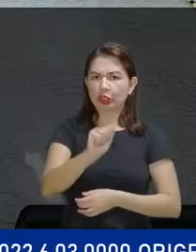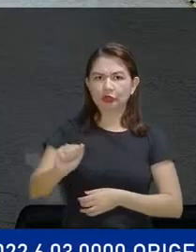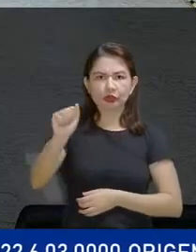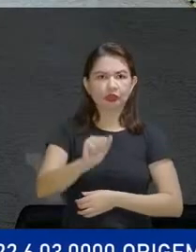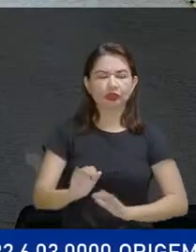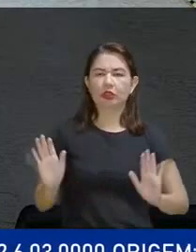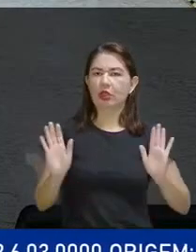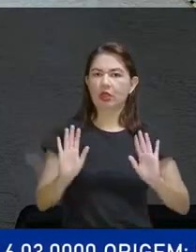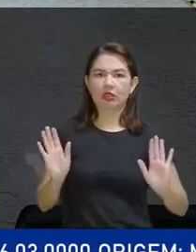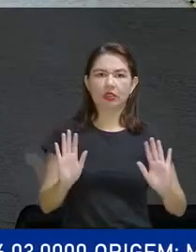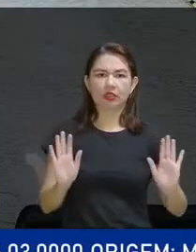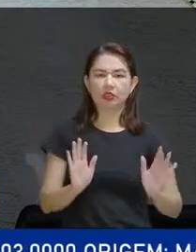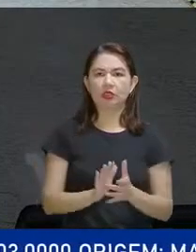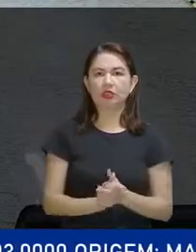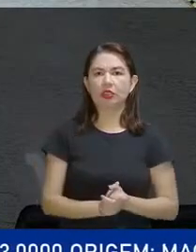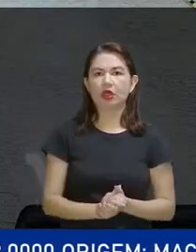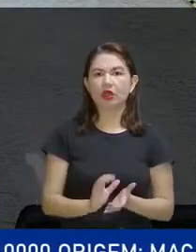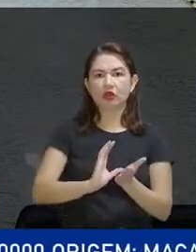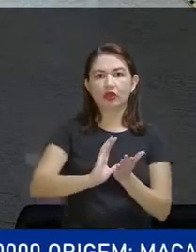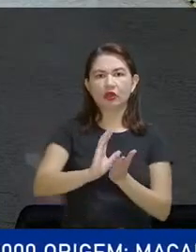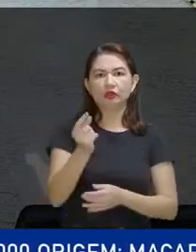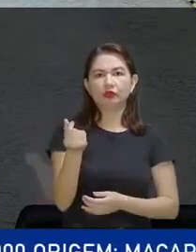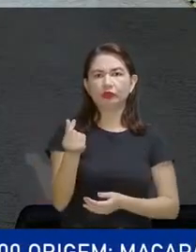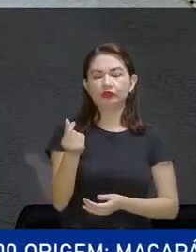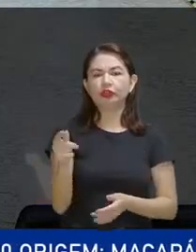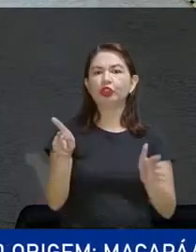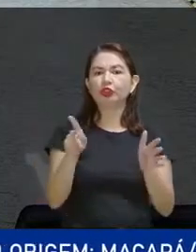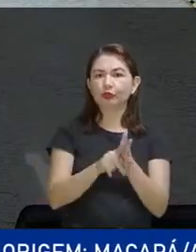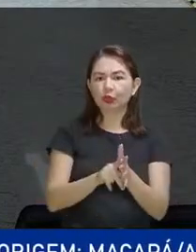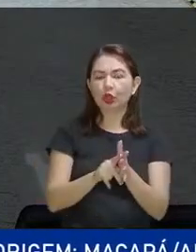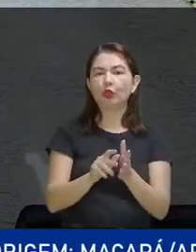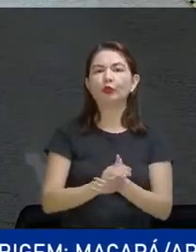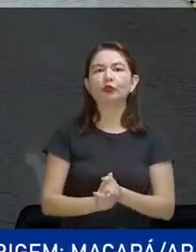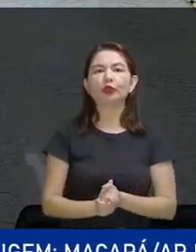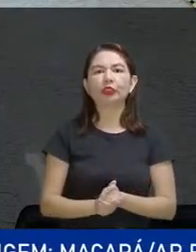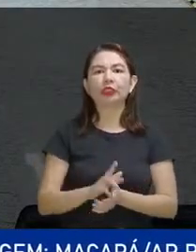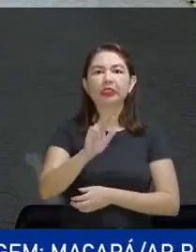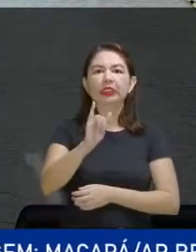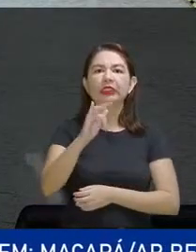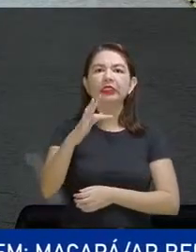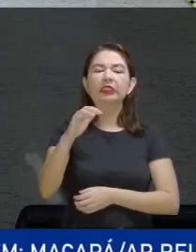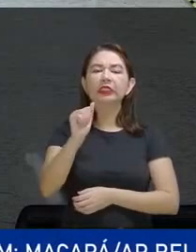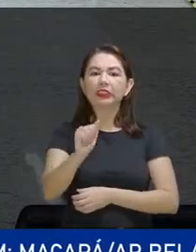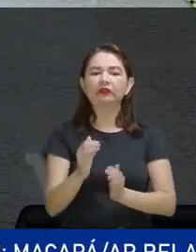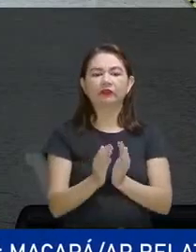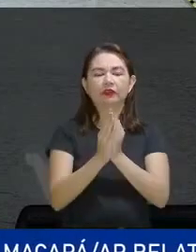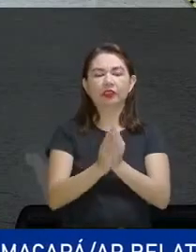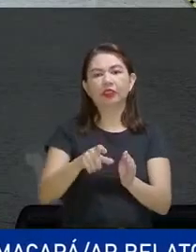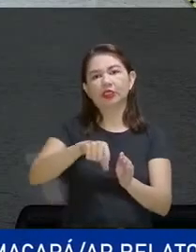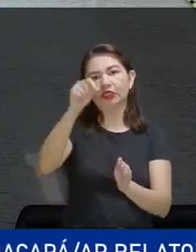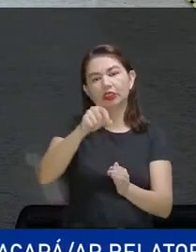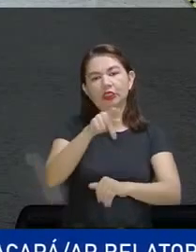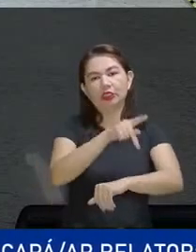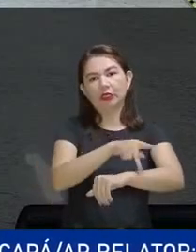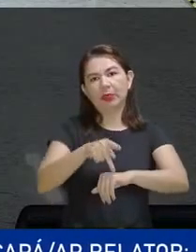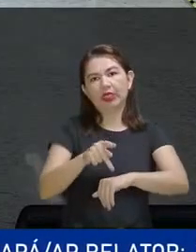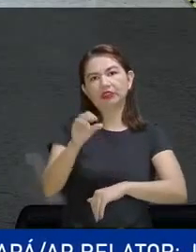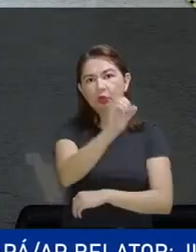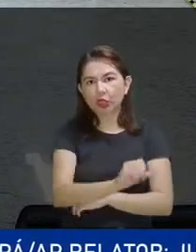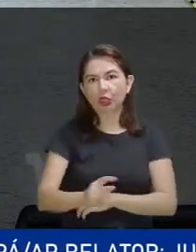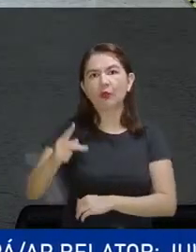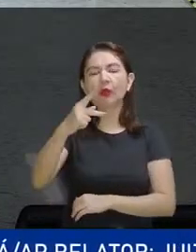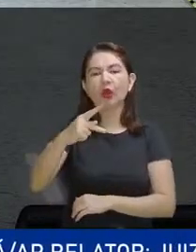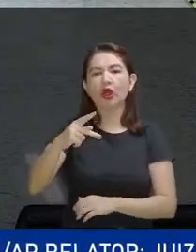recursos empregados na compra das cestas são oriundas de uma rifa realizada em Oiapoque, na Praça Central, e que as cestas